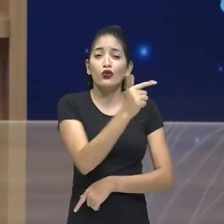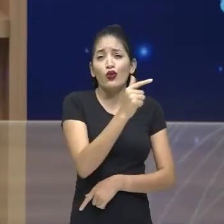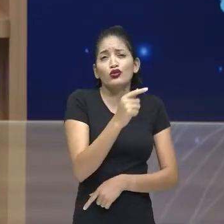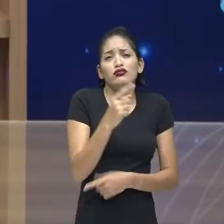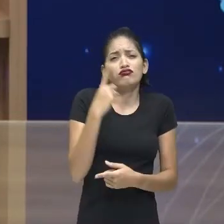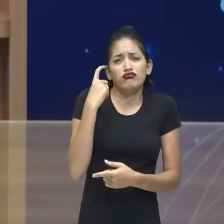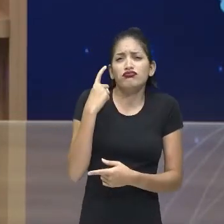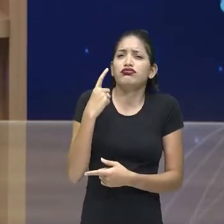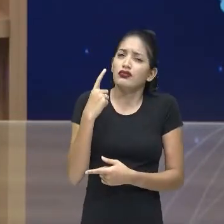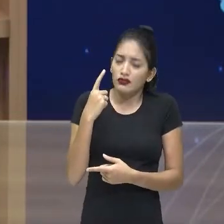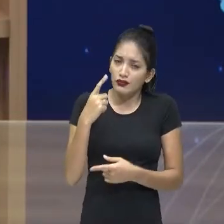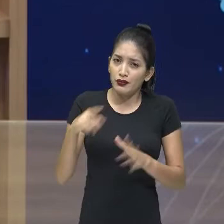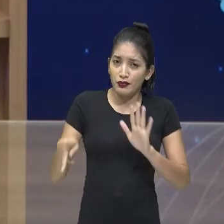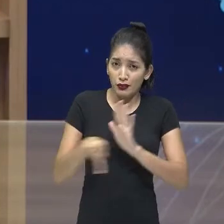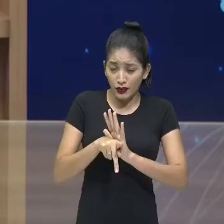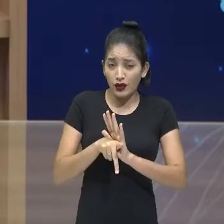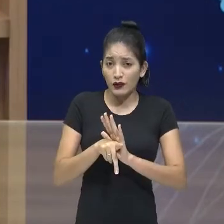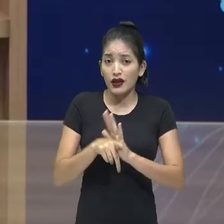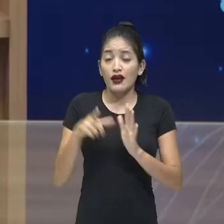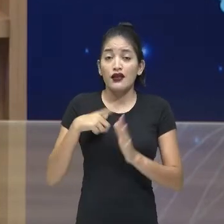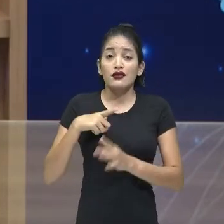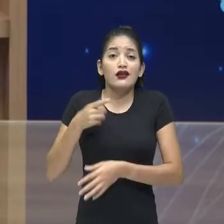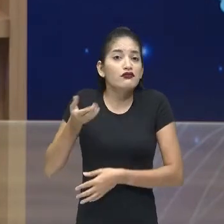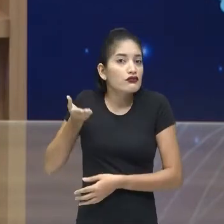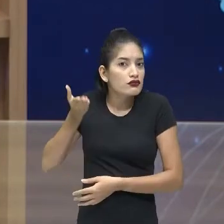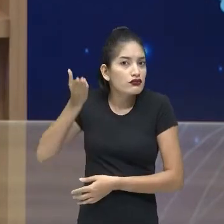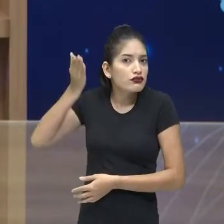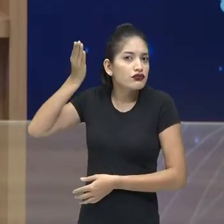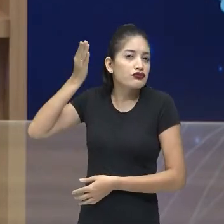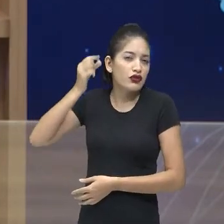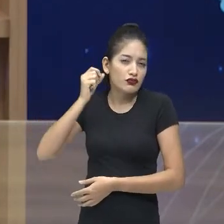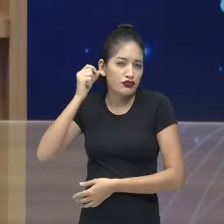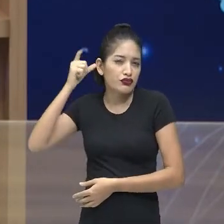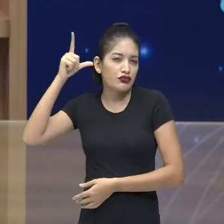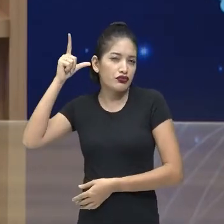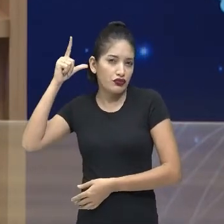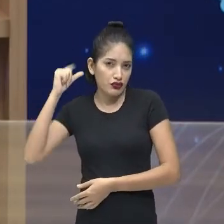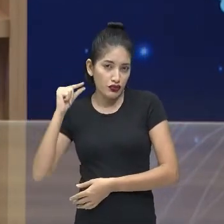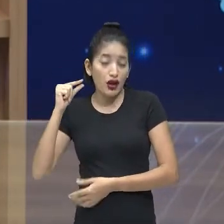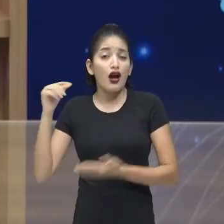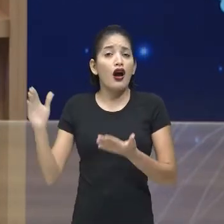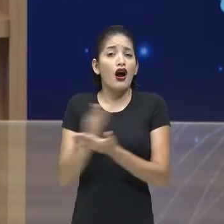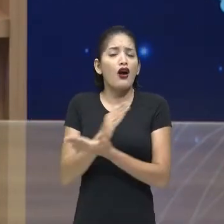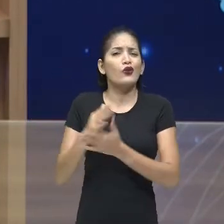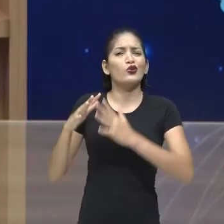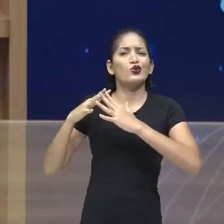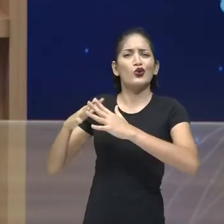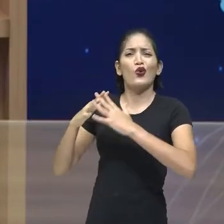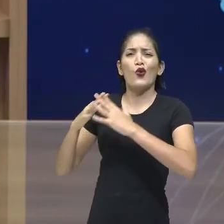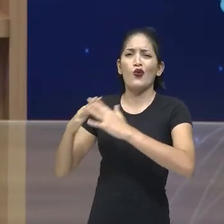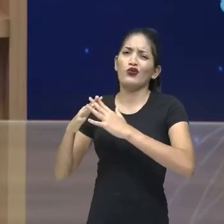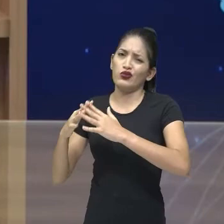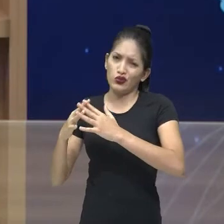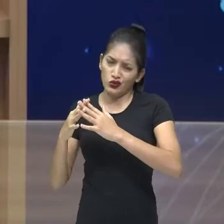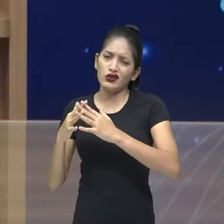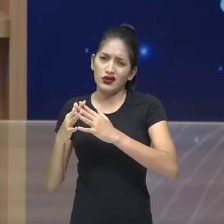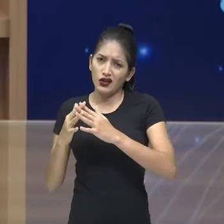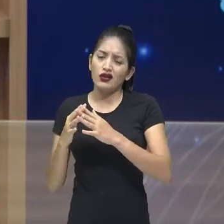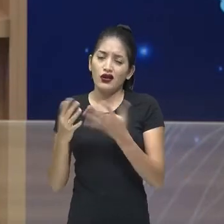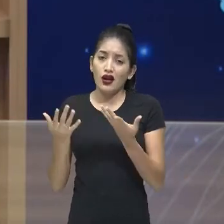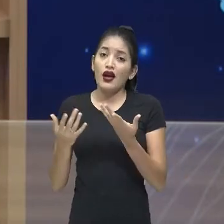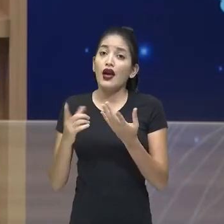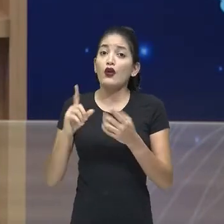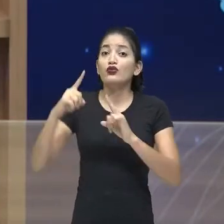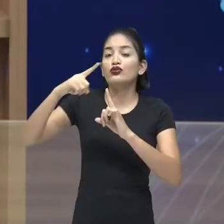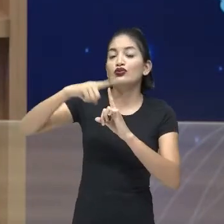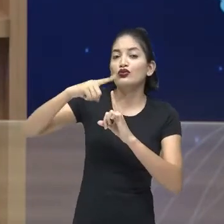ele tem uma altura. Essa altura, que muita gente confunde com volume, na verdade, é o grau de